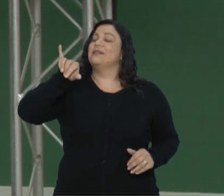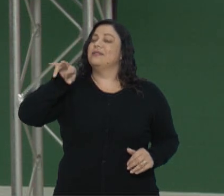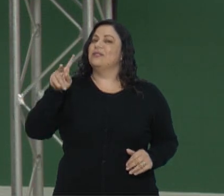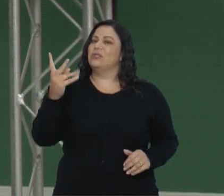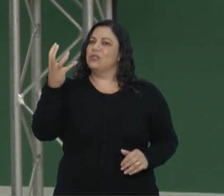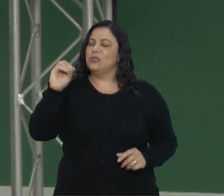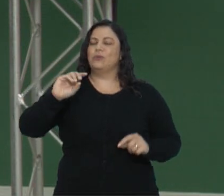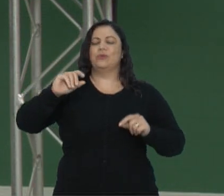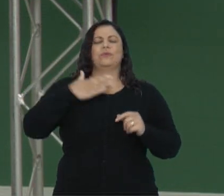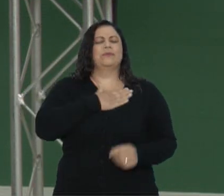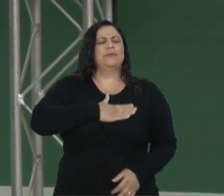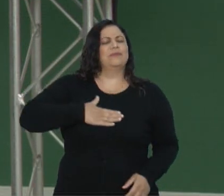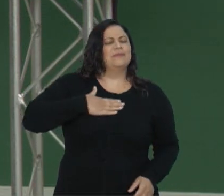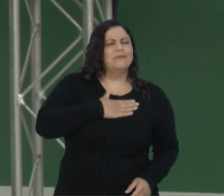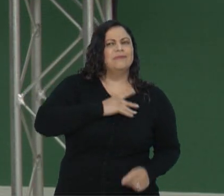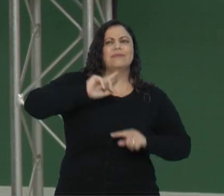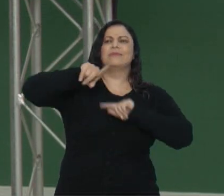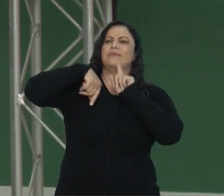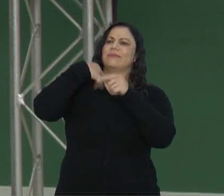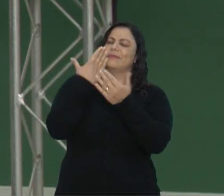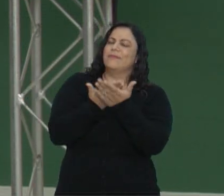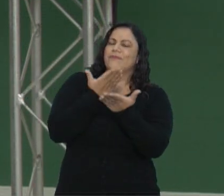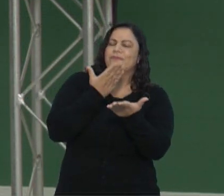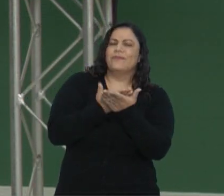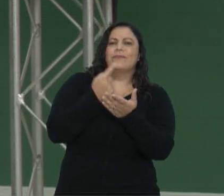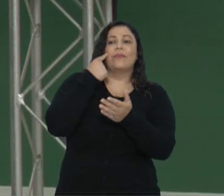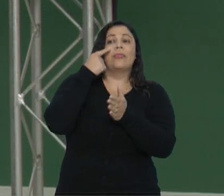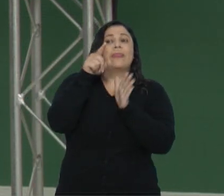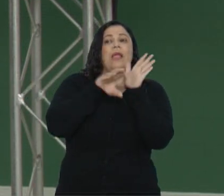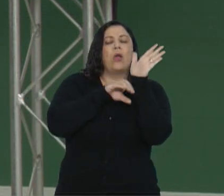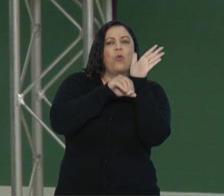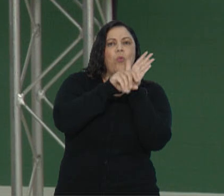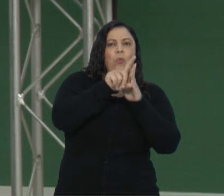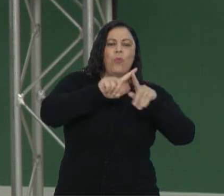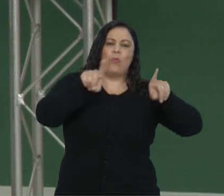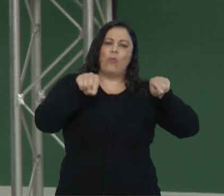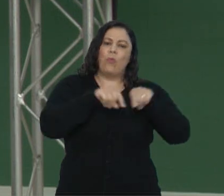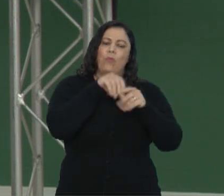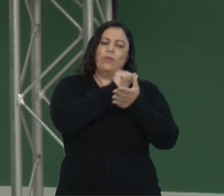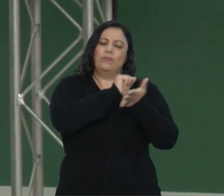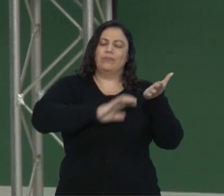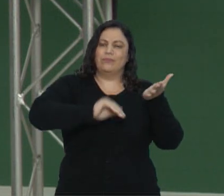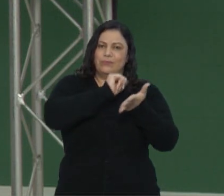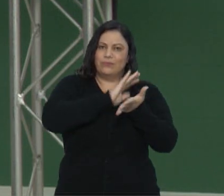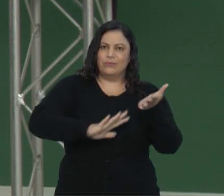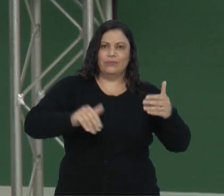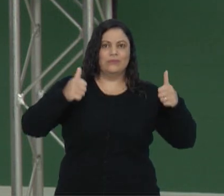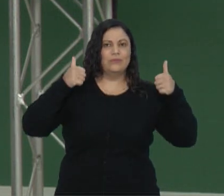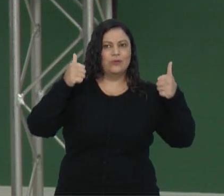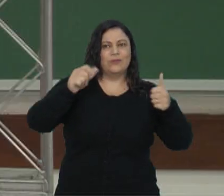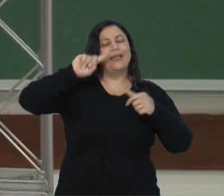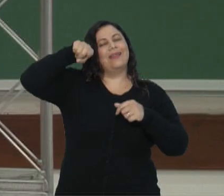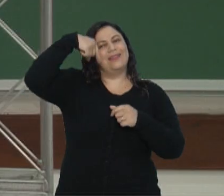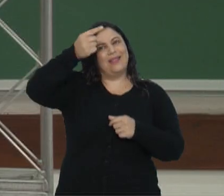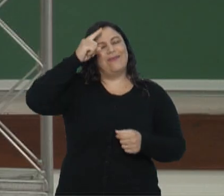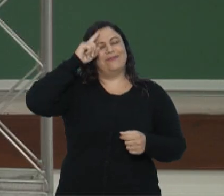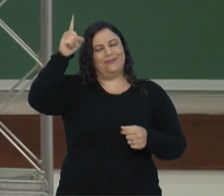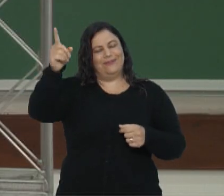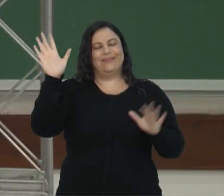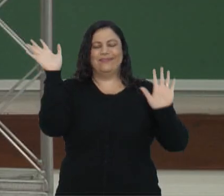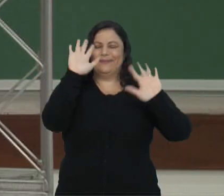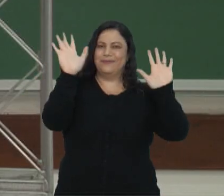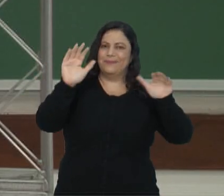quiser. Estamos acompanhando o canal, no Classroom 1 e fazendo atividade, pessoal. Até a próxima. Tchau, tchau.